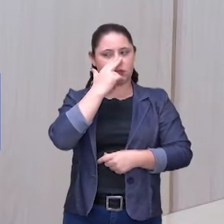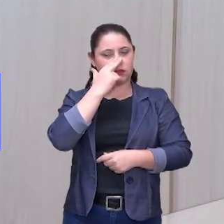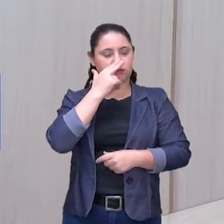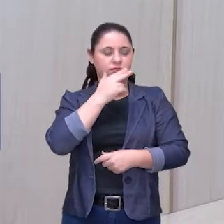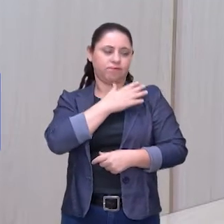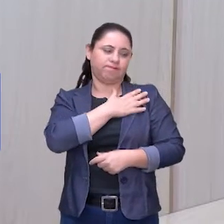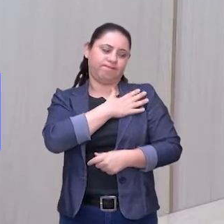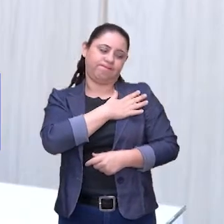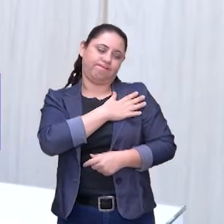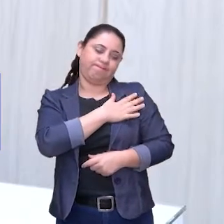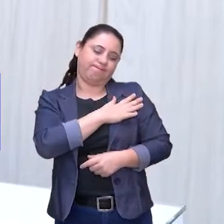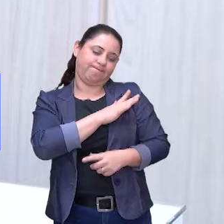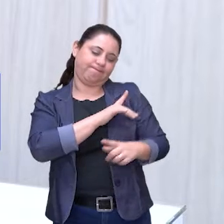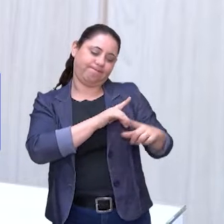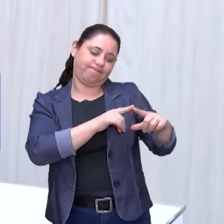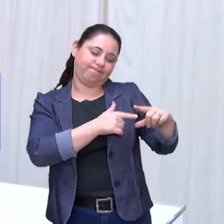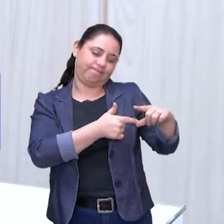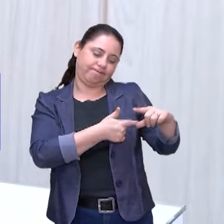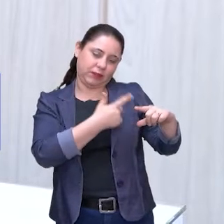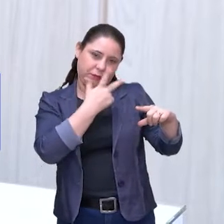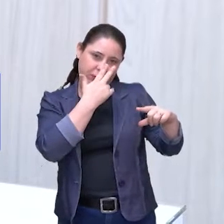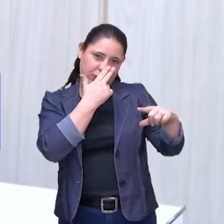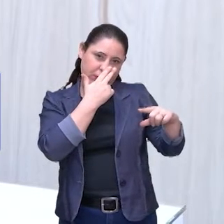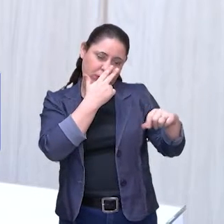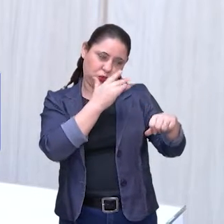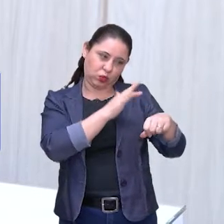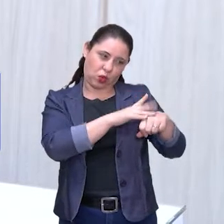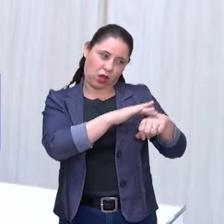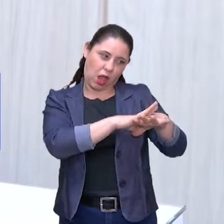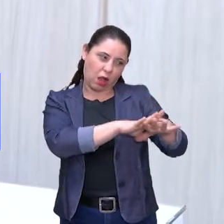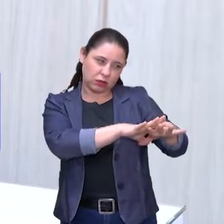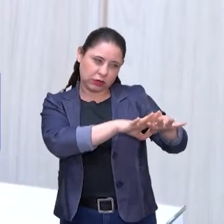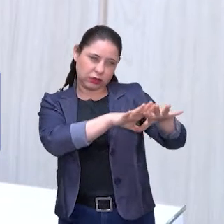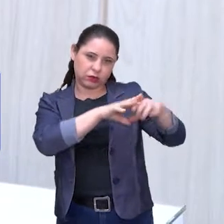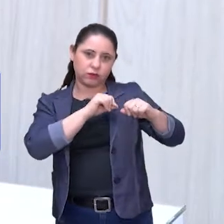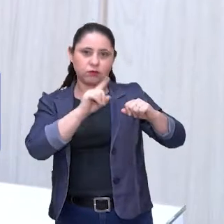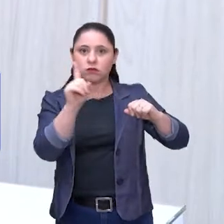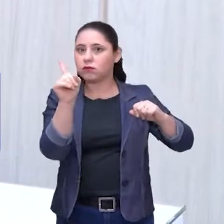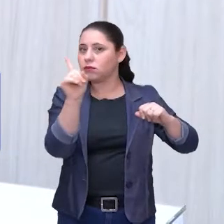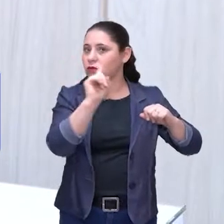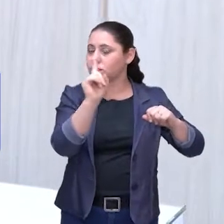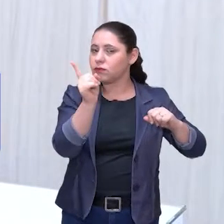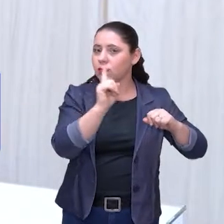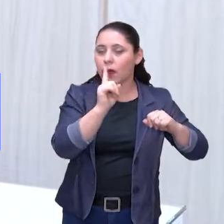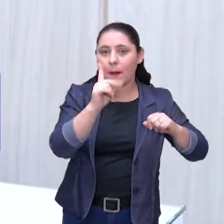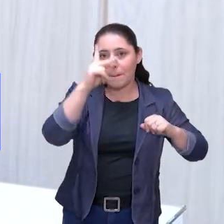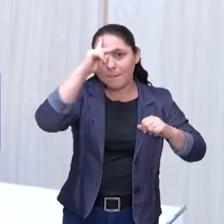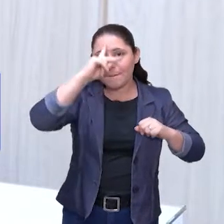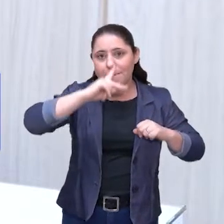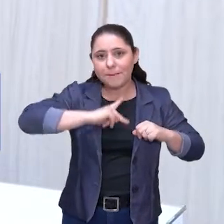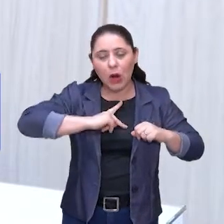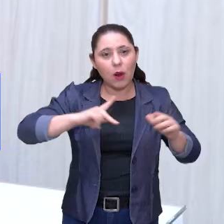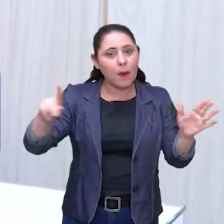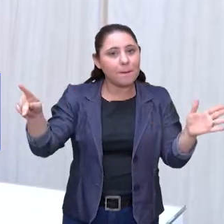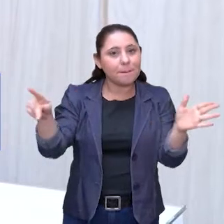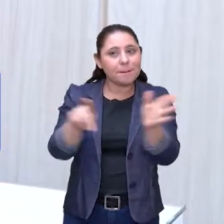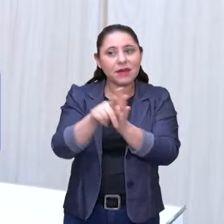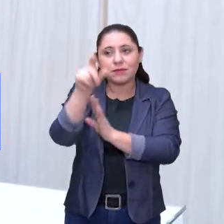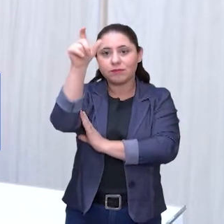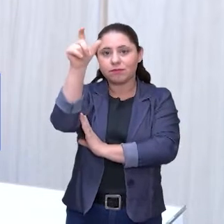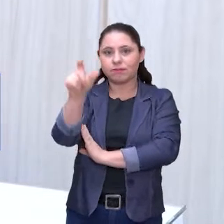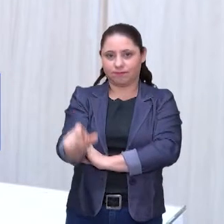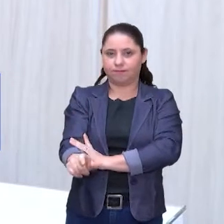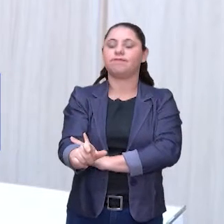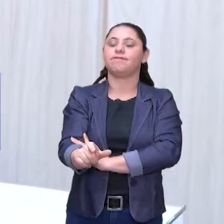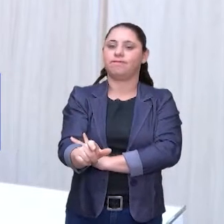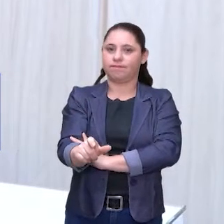muito estigmatizado, né, doutor? Muito, muito. Na verdade, não é uma doença contagiosa, é uma doença